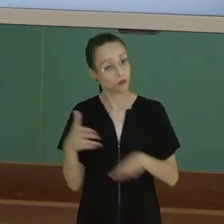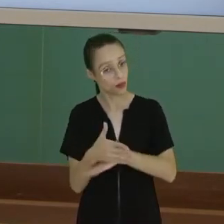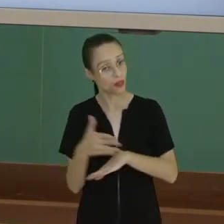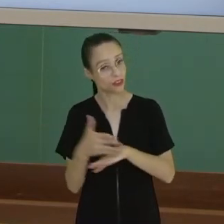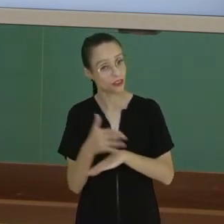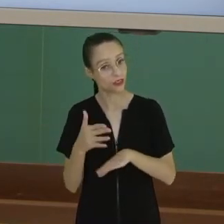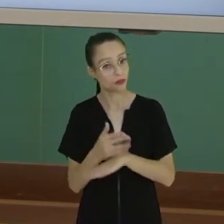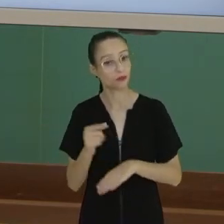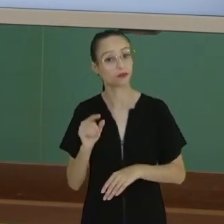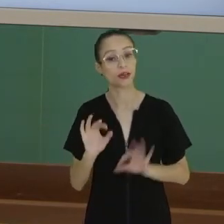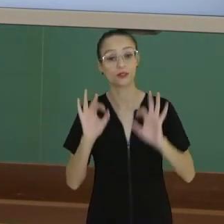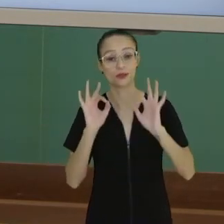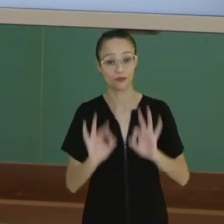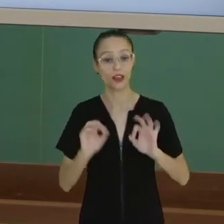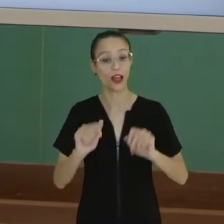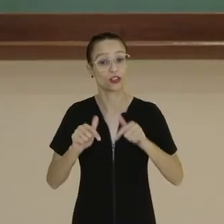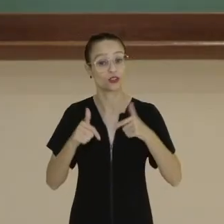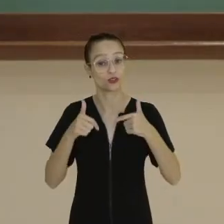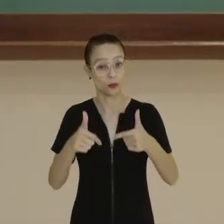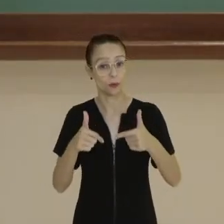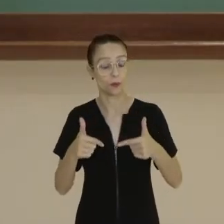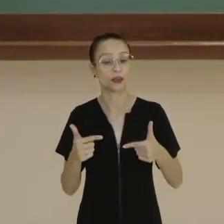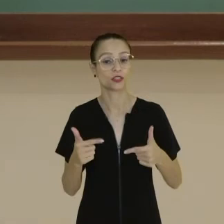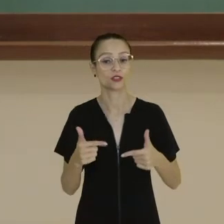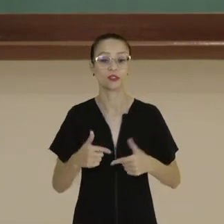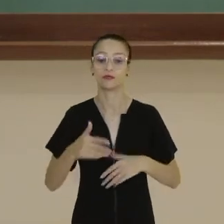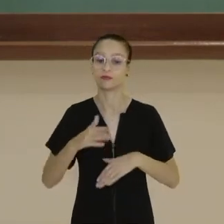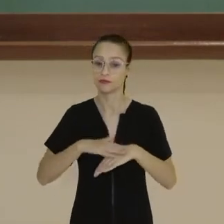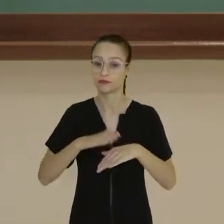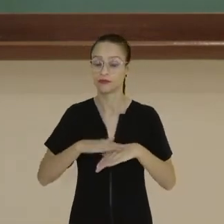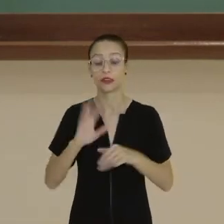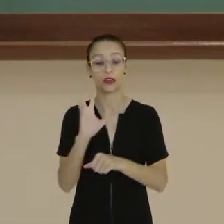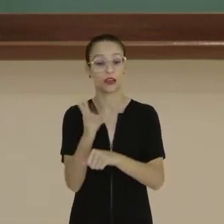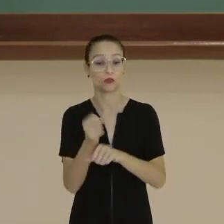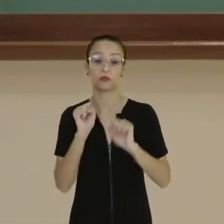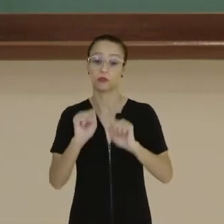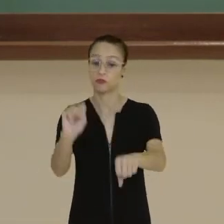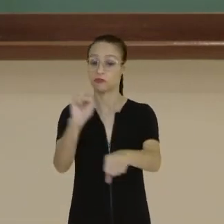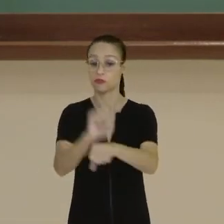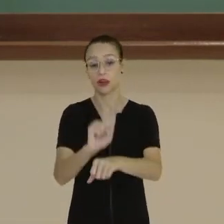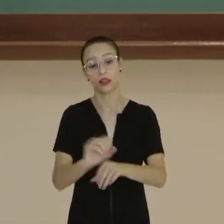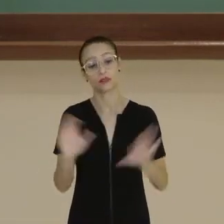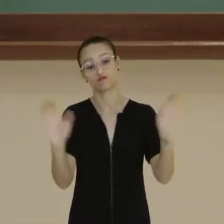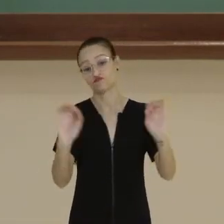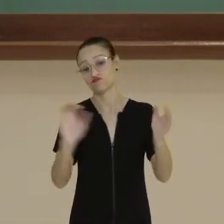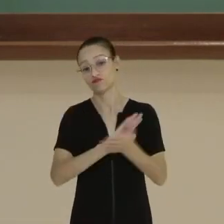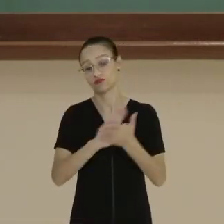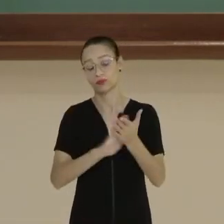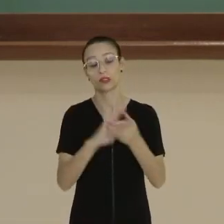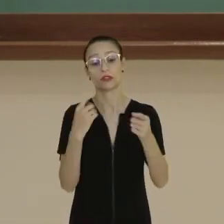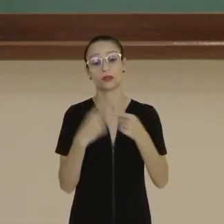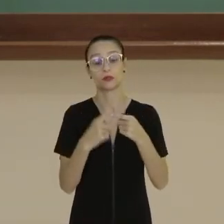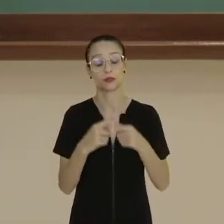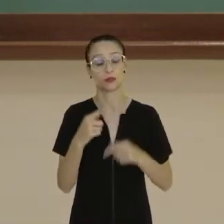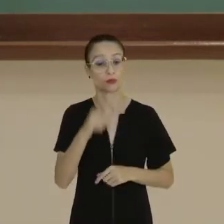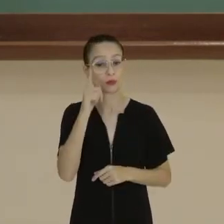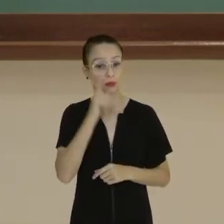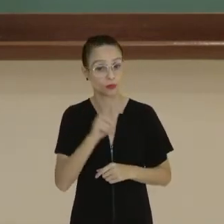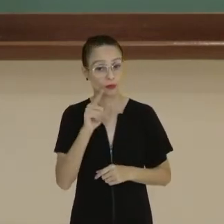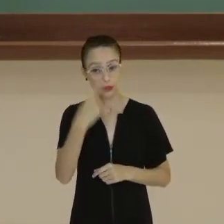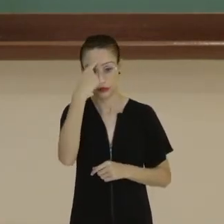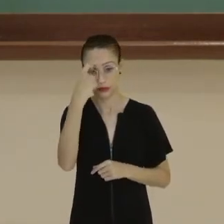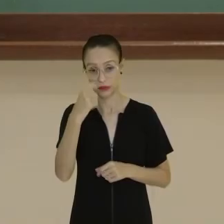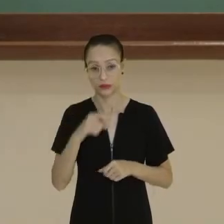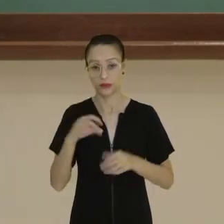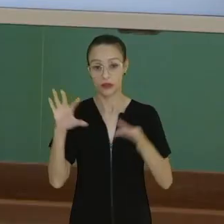participando dessa obra ativamente, né? Então, a obra poderia estar parada ali, não seria a mesma, porque para a ideia do